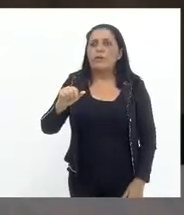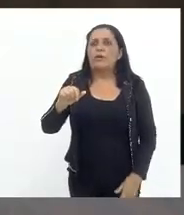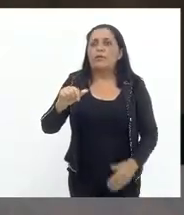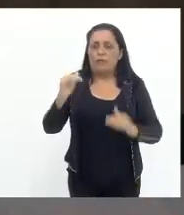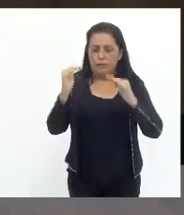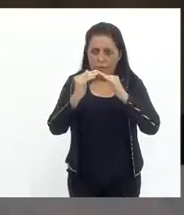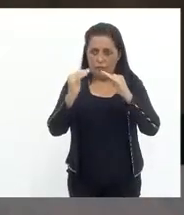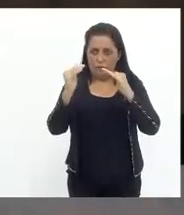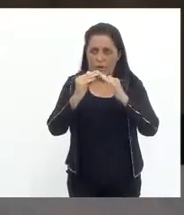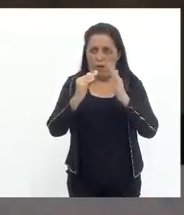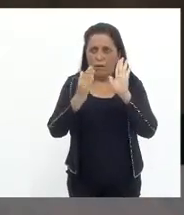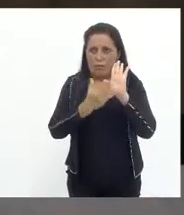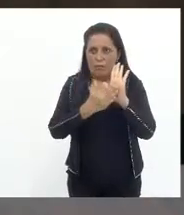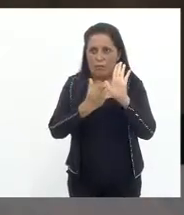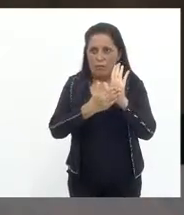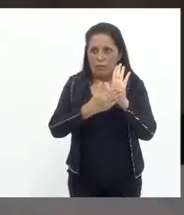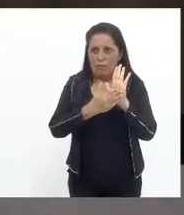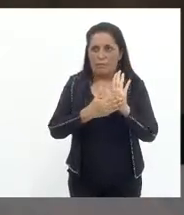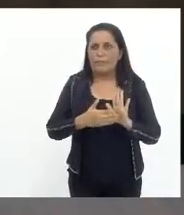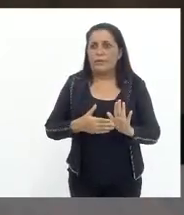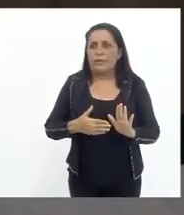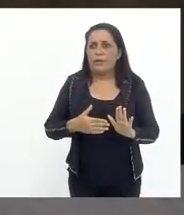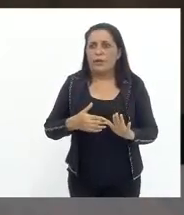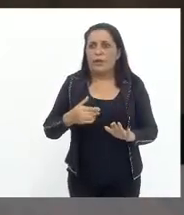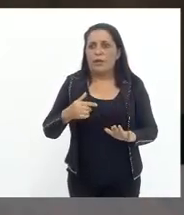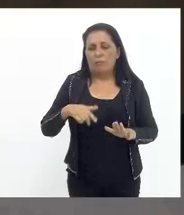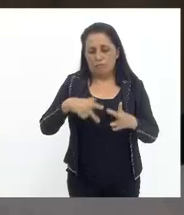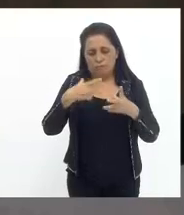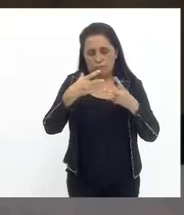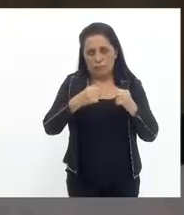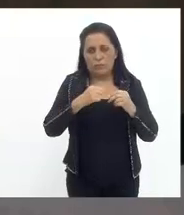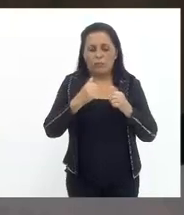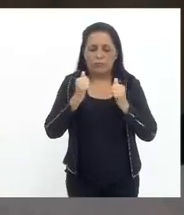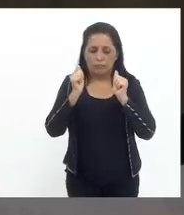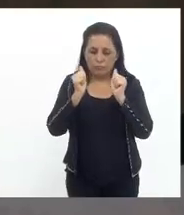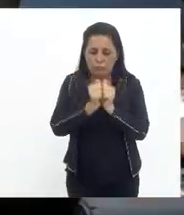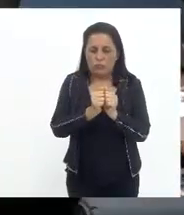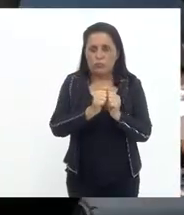favorável, aliás, parecer no mérito acompanhando a CCJ.